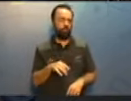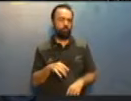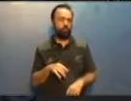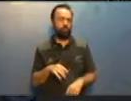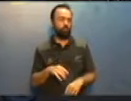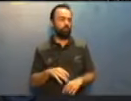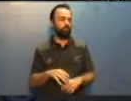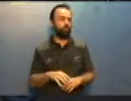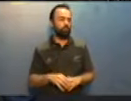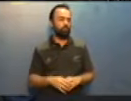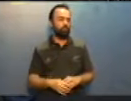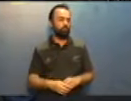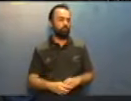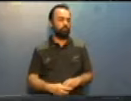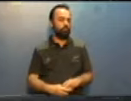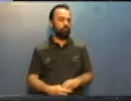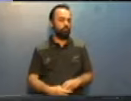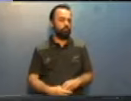sentido do paladar.